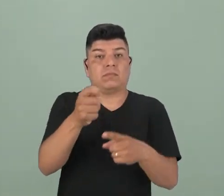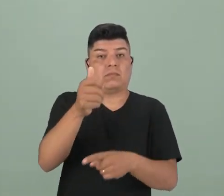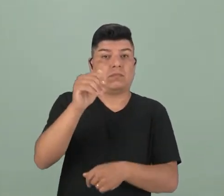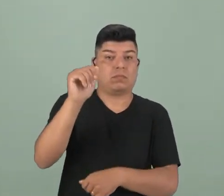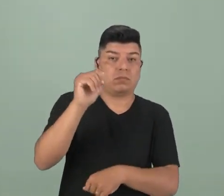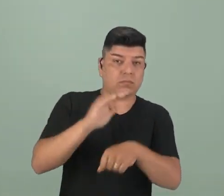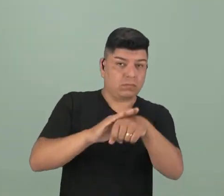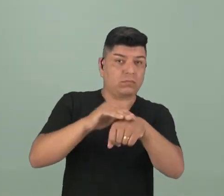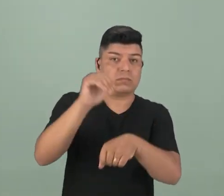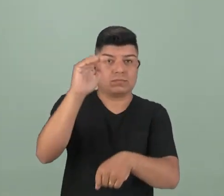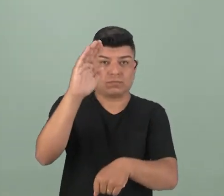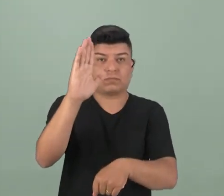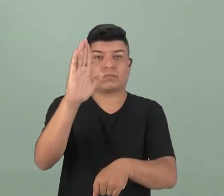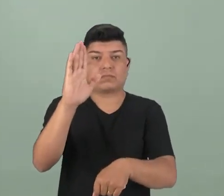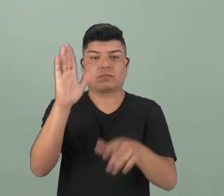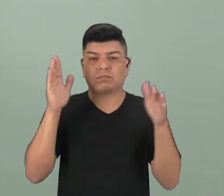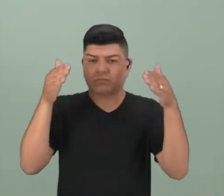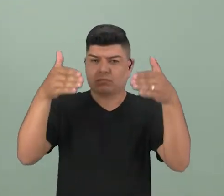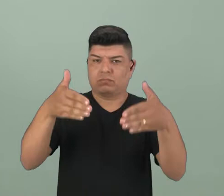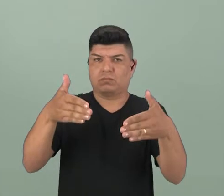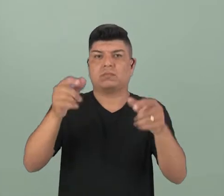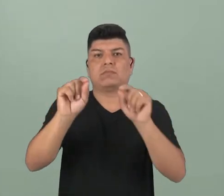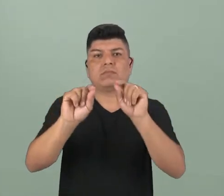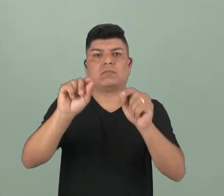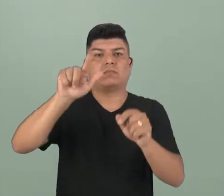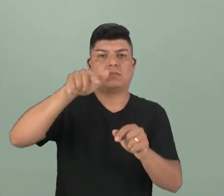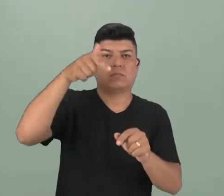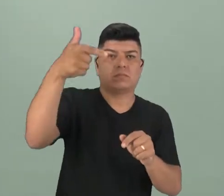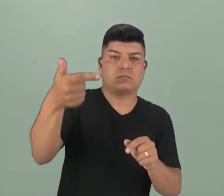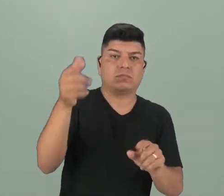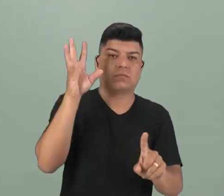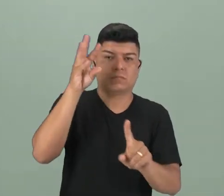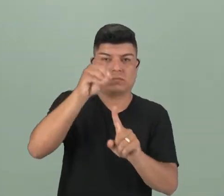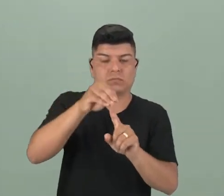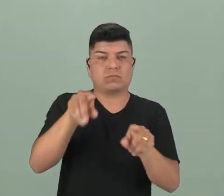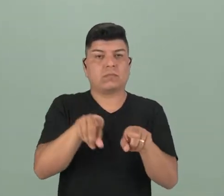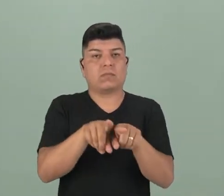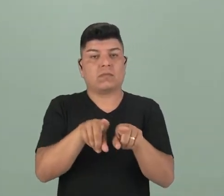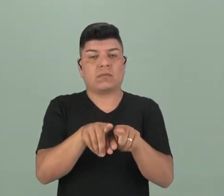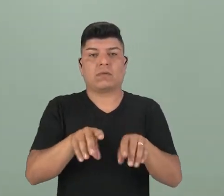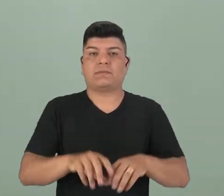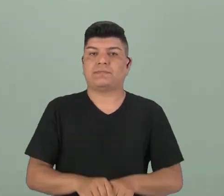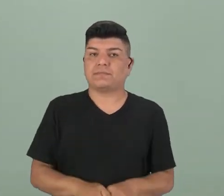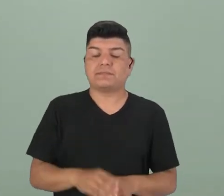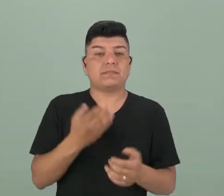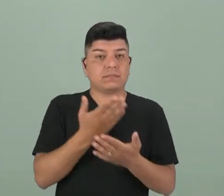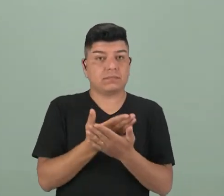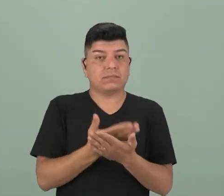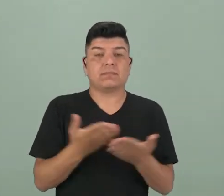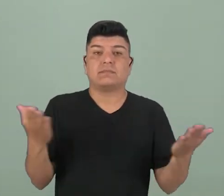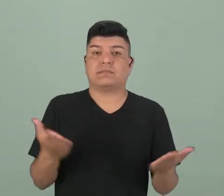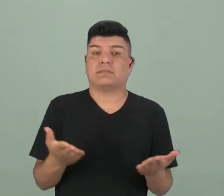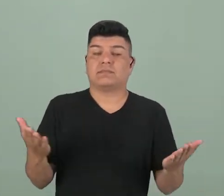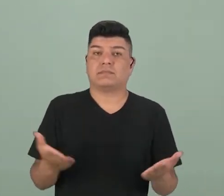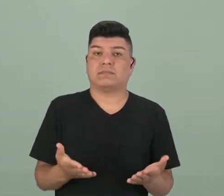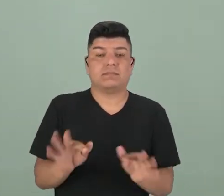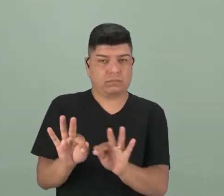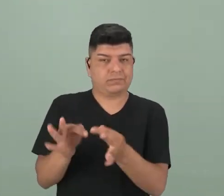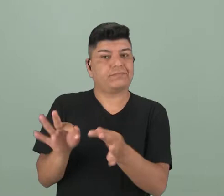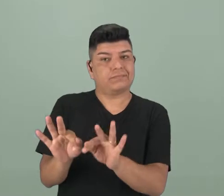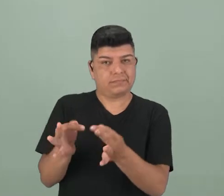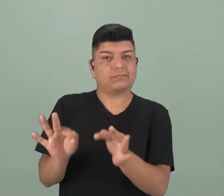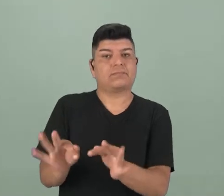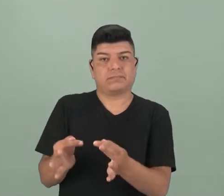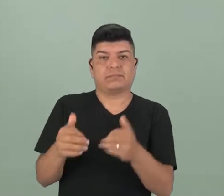mais abordadas com outros objetivos, né? A aula de hoje é uma aula